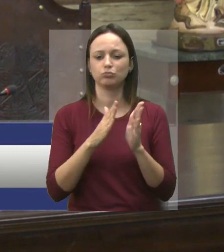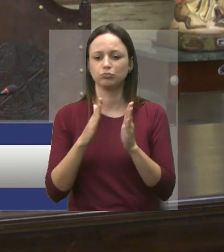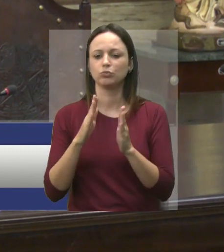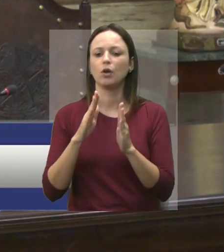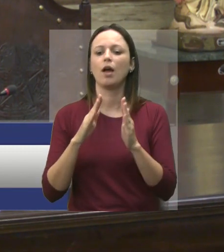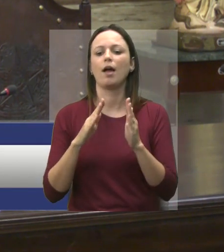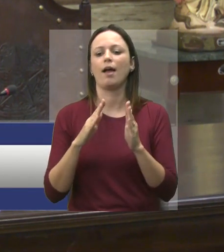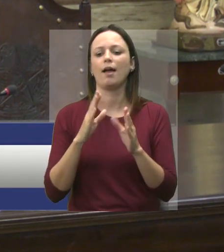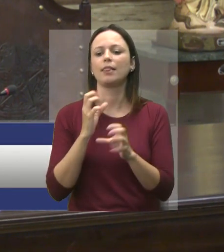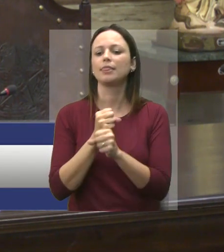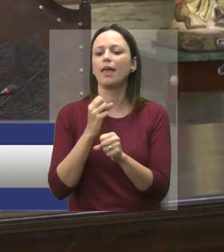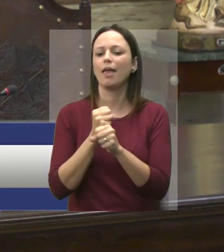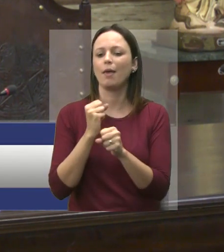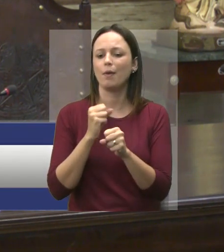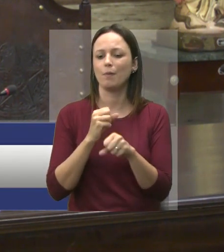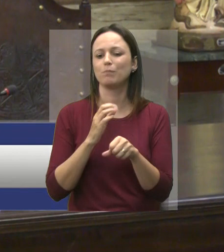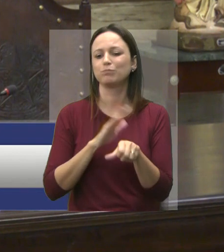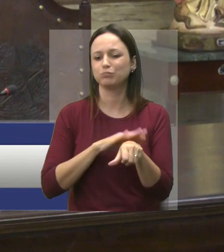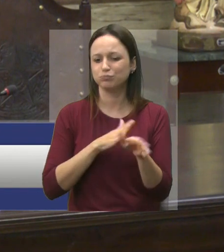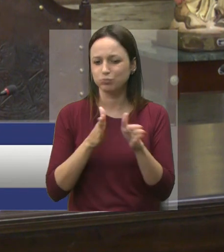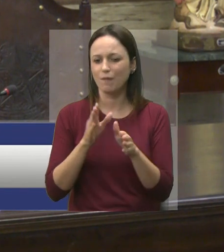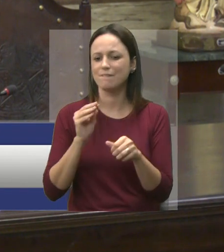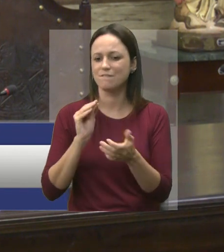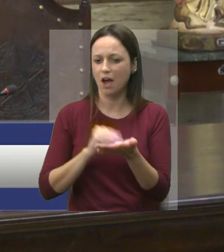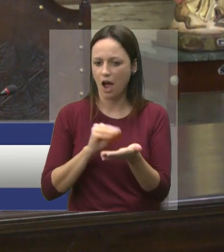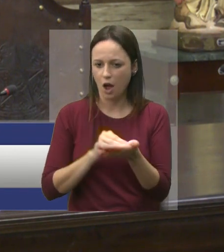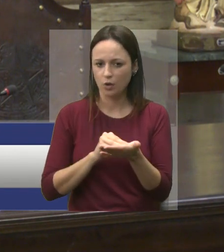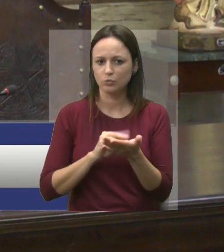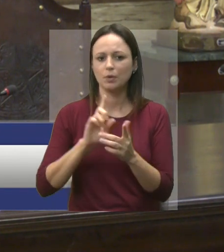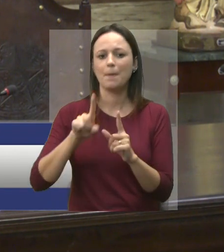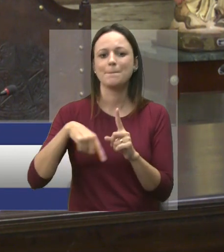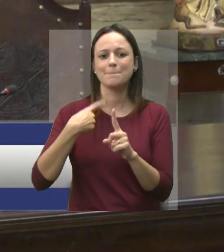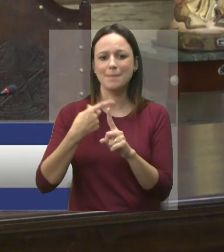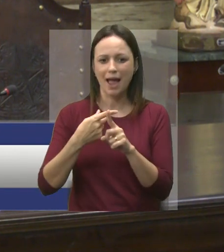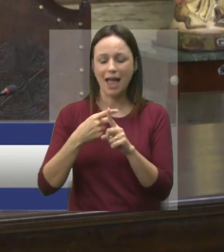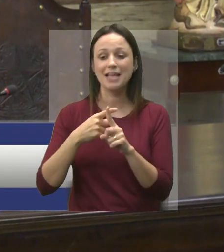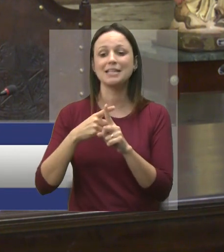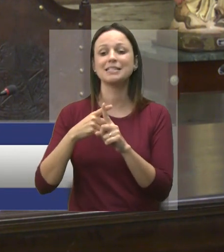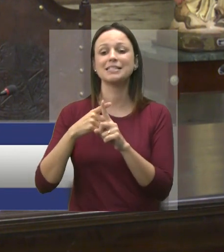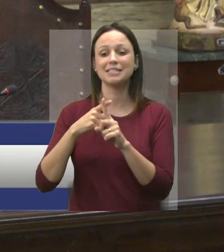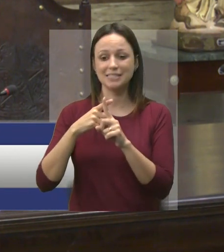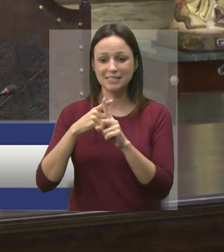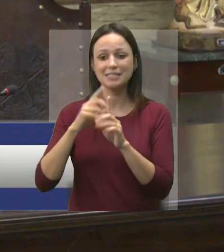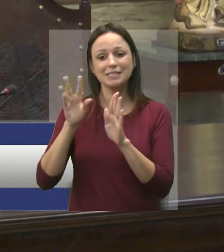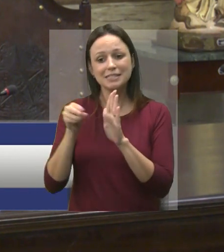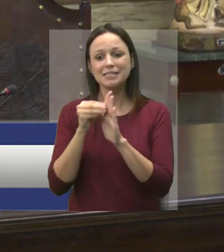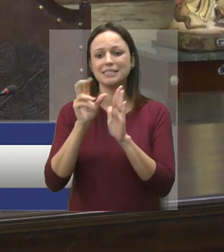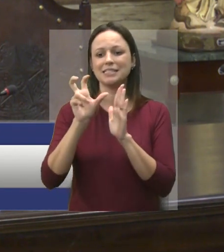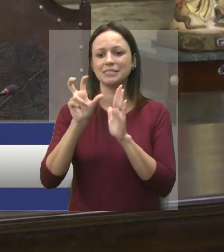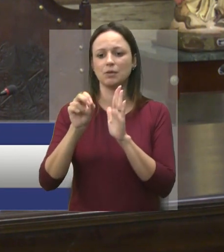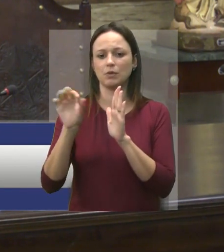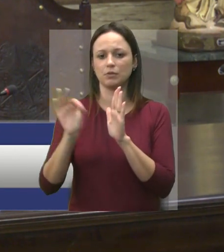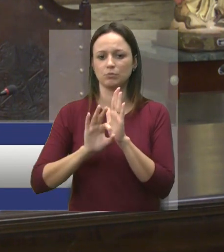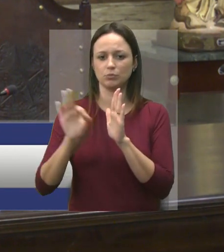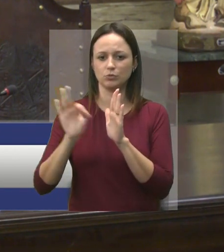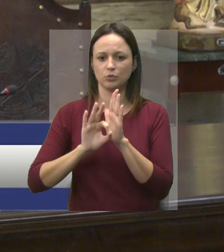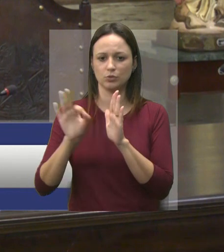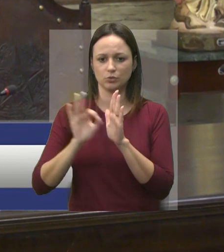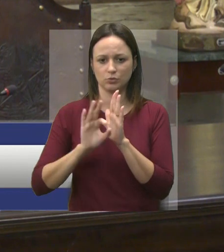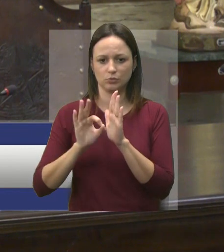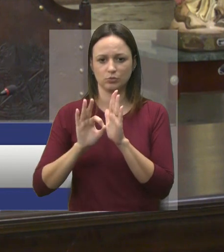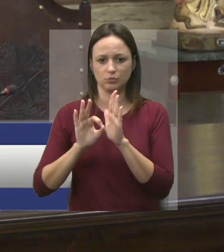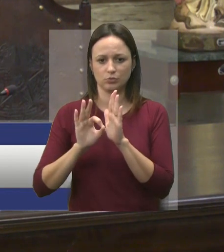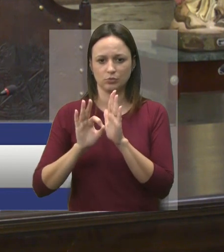e mais um tempo adicional de 50%, não existindo nesse tipo de situação qualquer limitação de